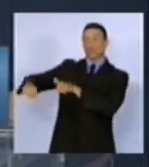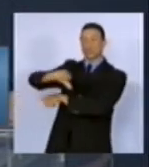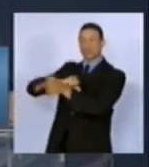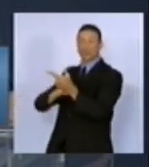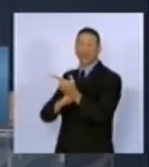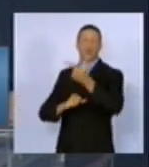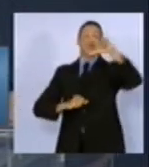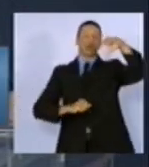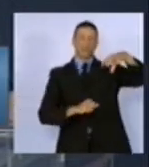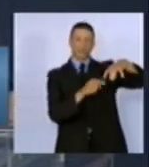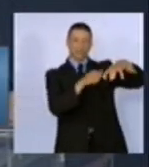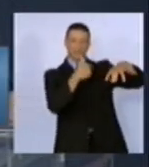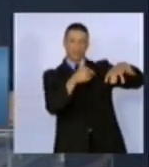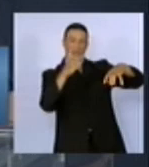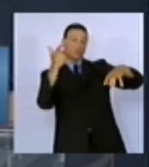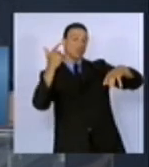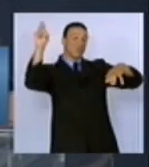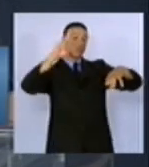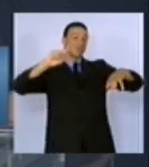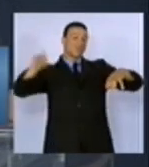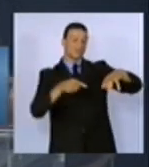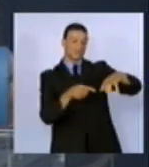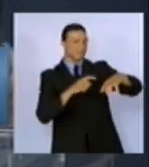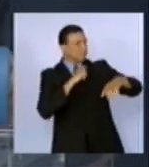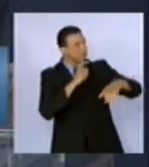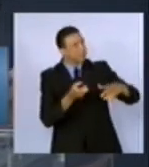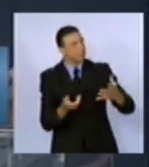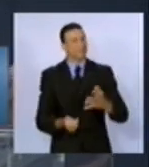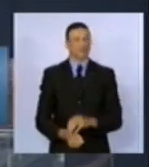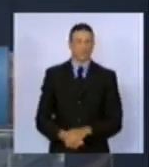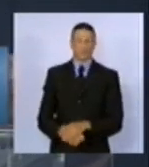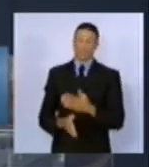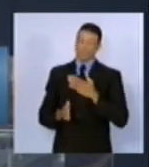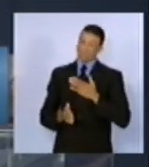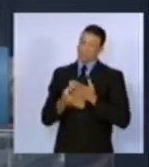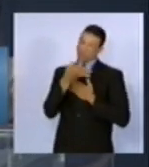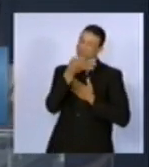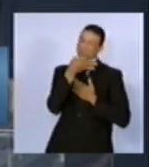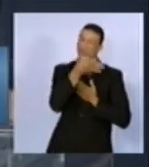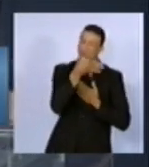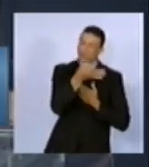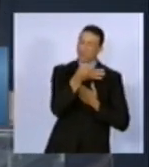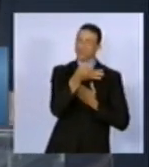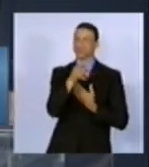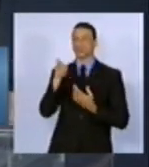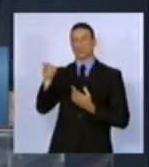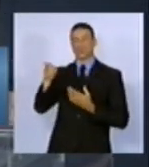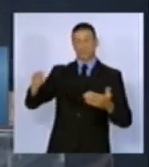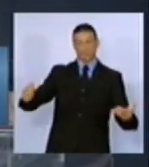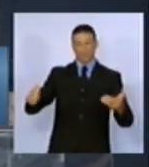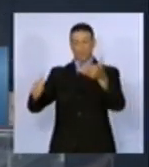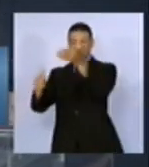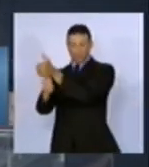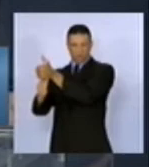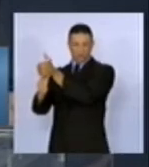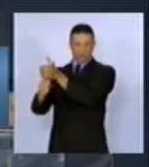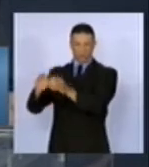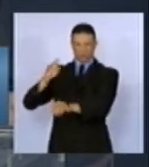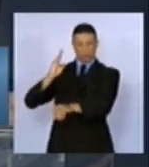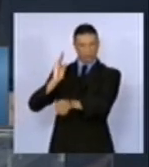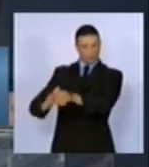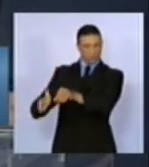outra outra fonte de emprego é eu sempre coloco em viabilidade da substituição da cana